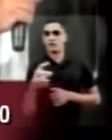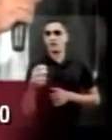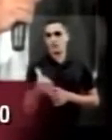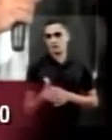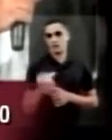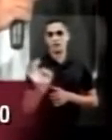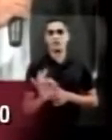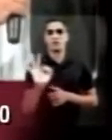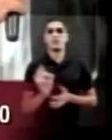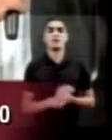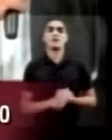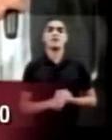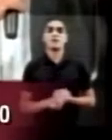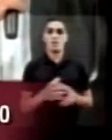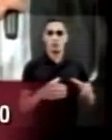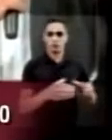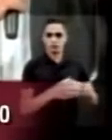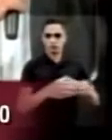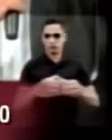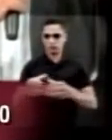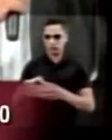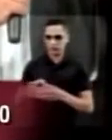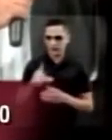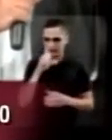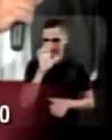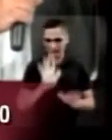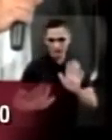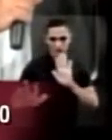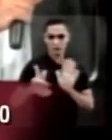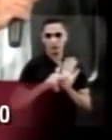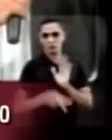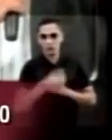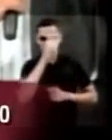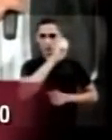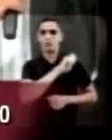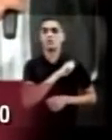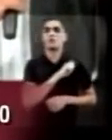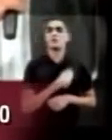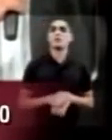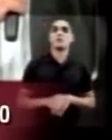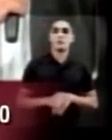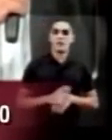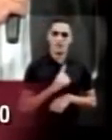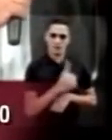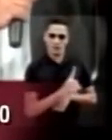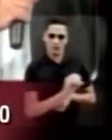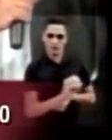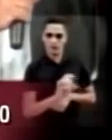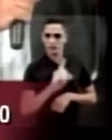10,46%. O coeficiente de incidência em São José do Rio Preto é de